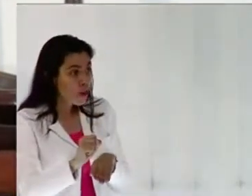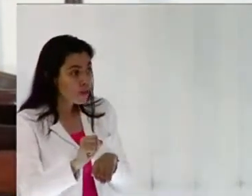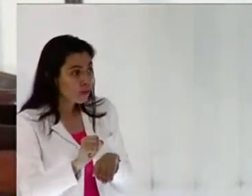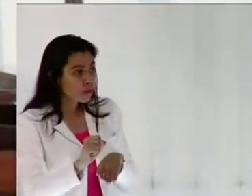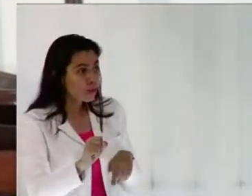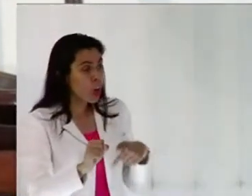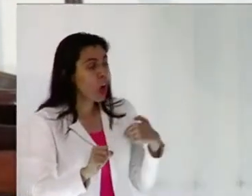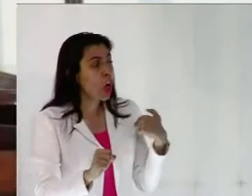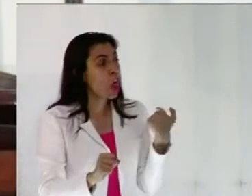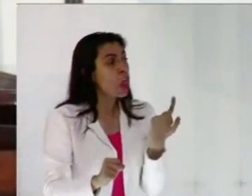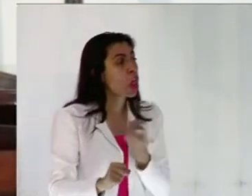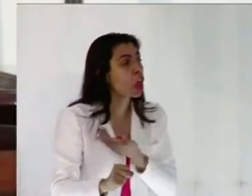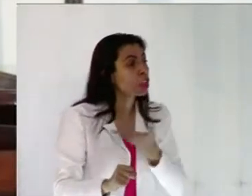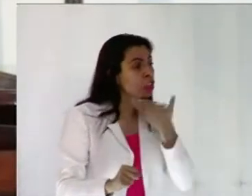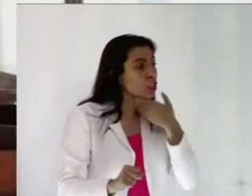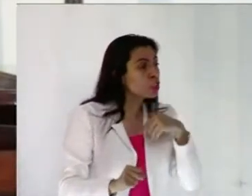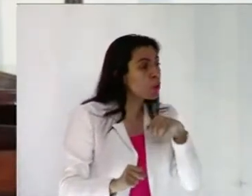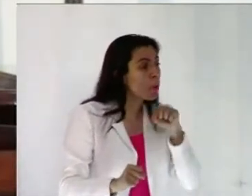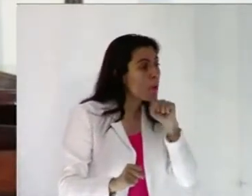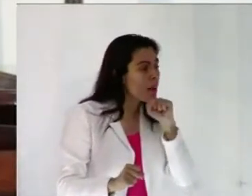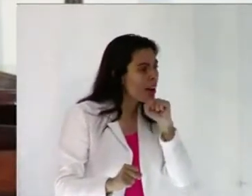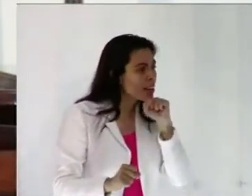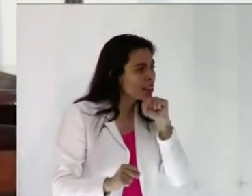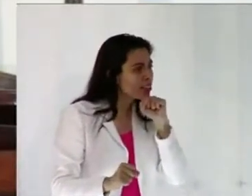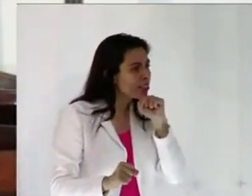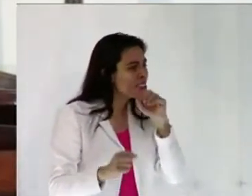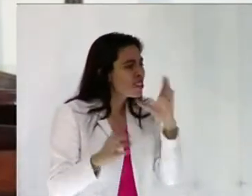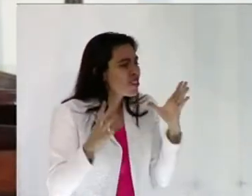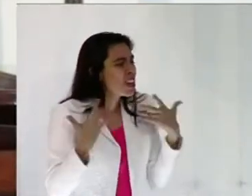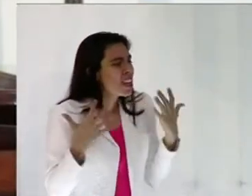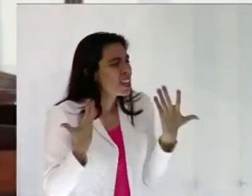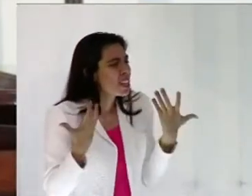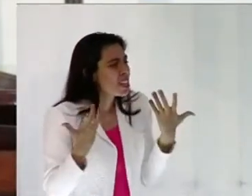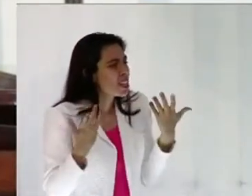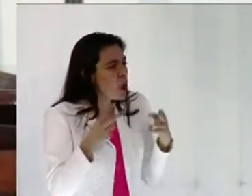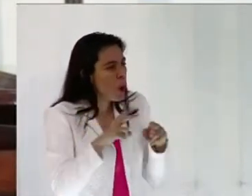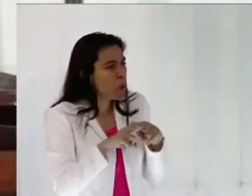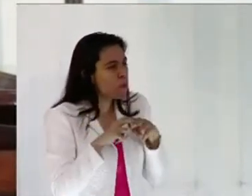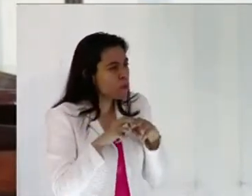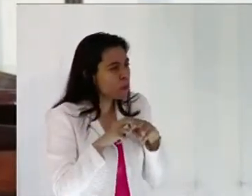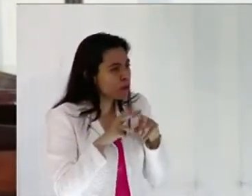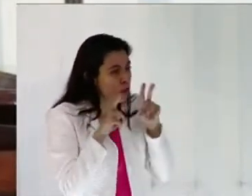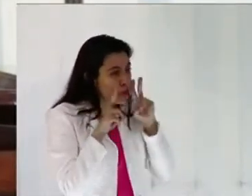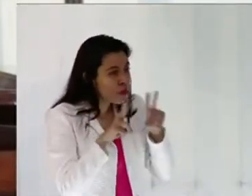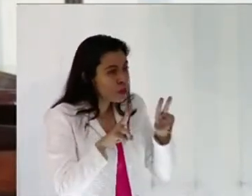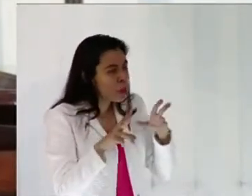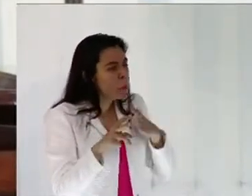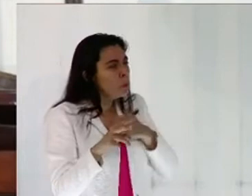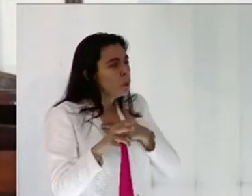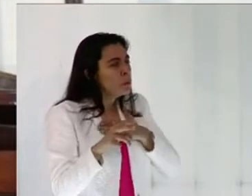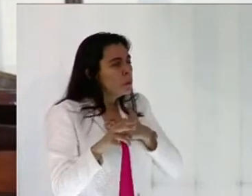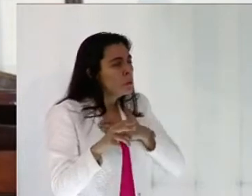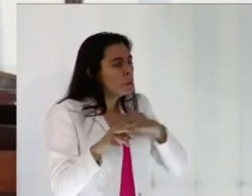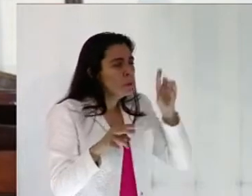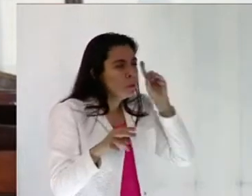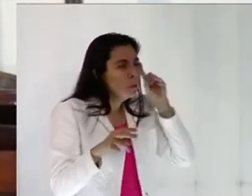dia, viu e regozijou-se. Mas olha só como que os judeus estavam tão cegos que não